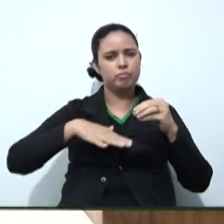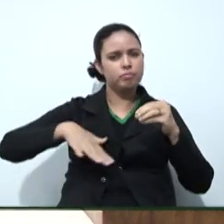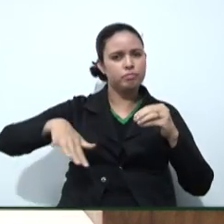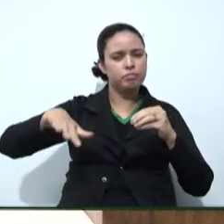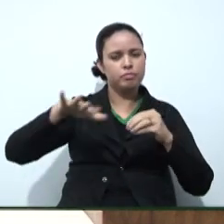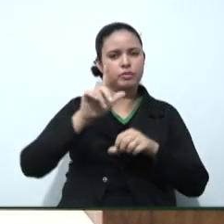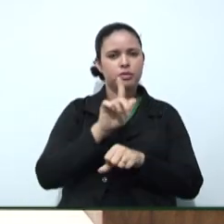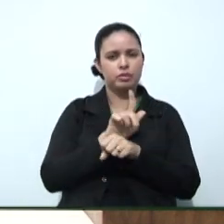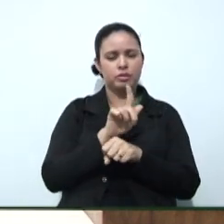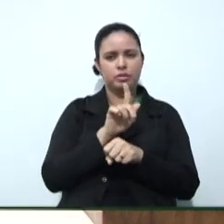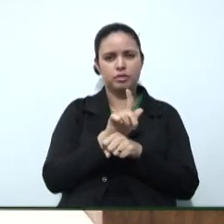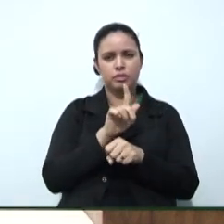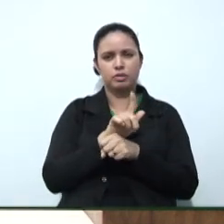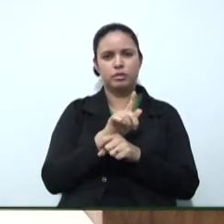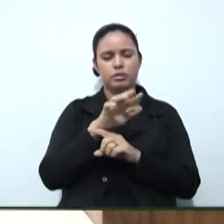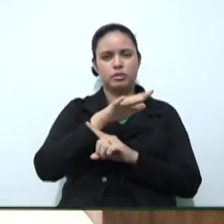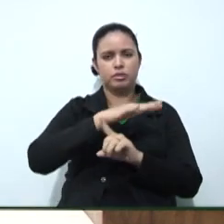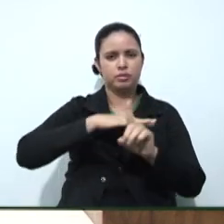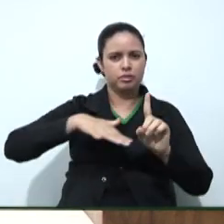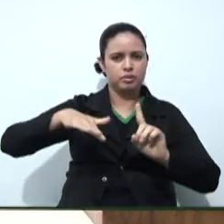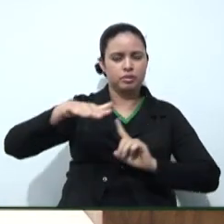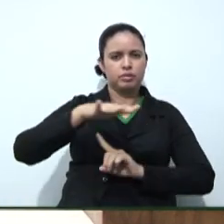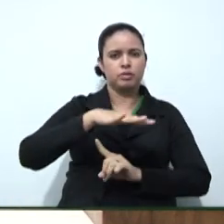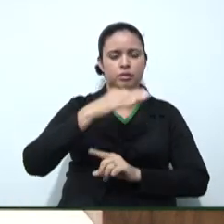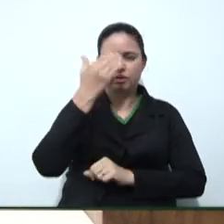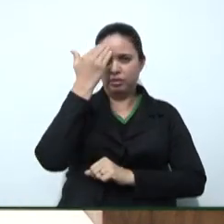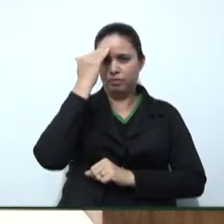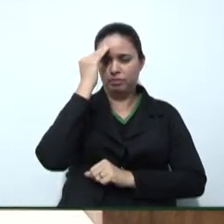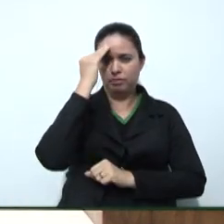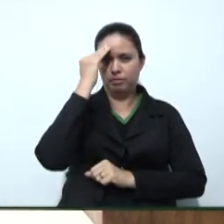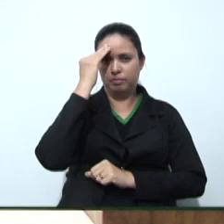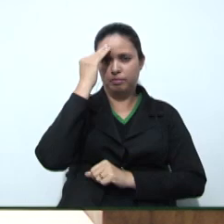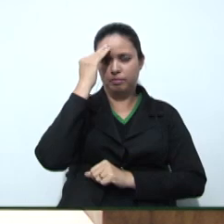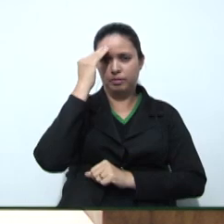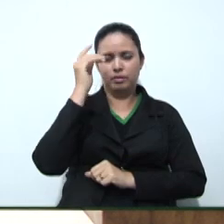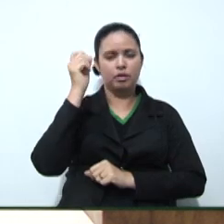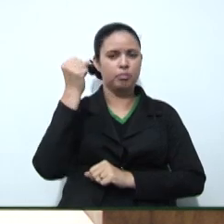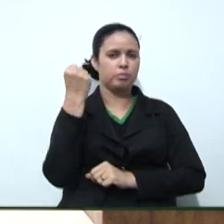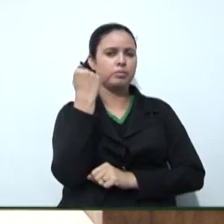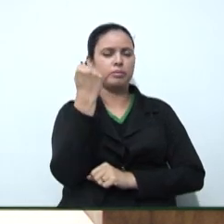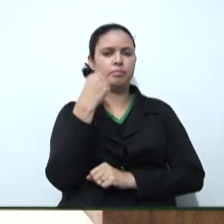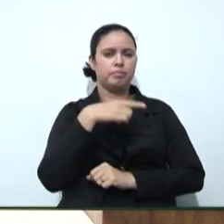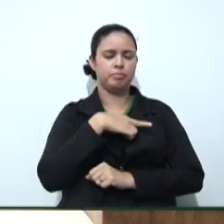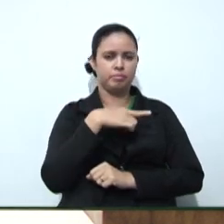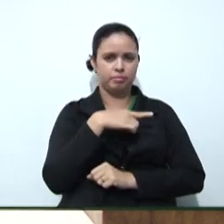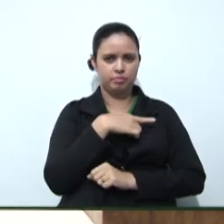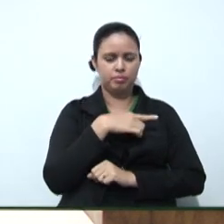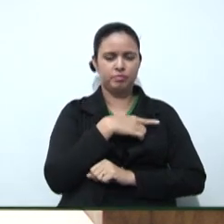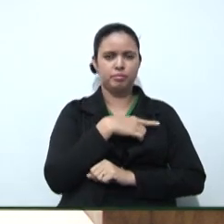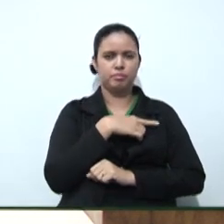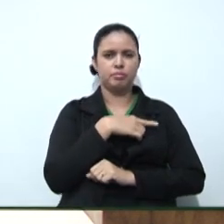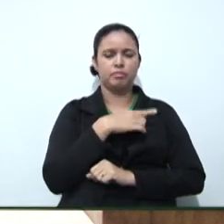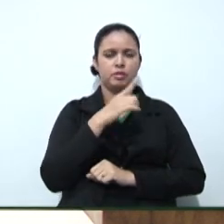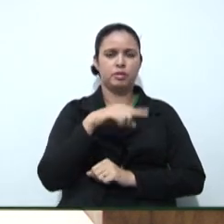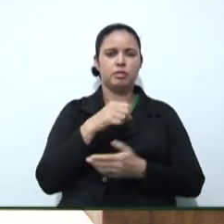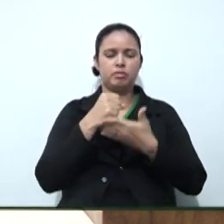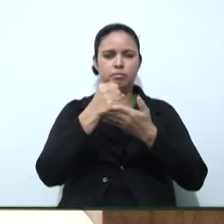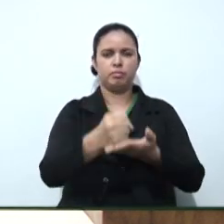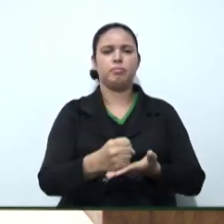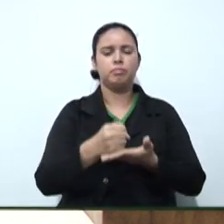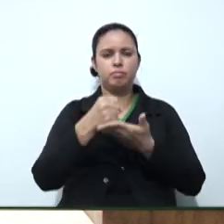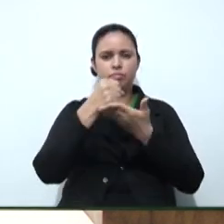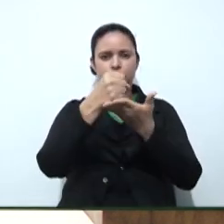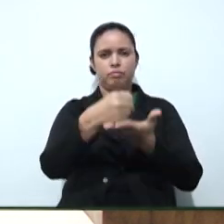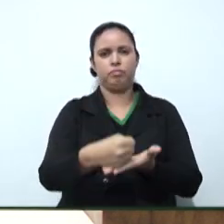de gestão ambiental. Quando ela compreender bem o poder que tem essa ferramenta, ela serve e auxilia